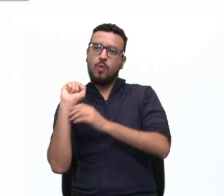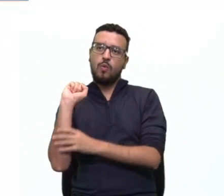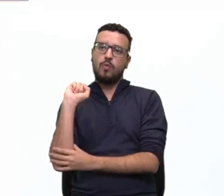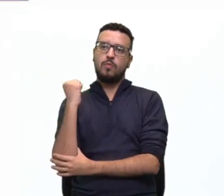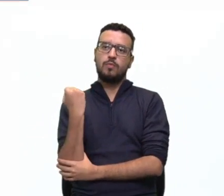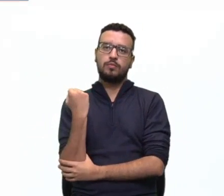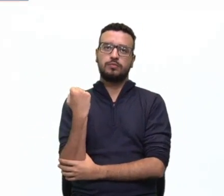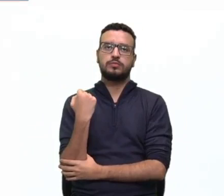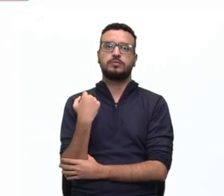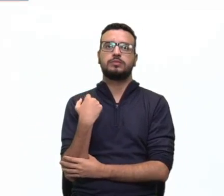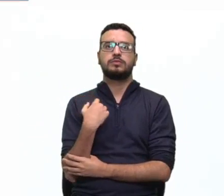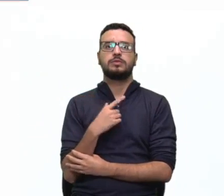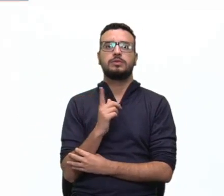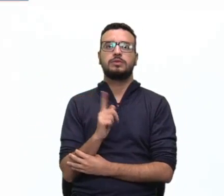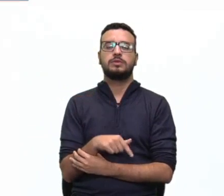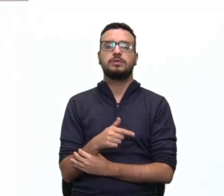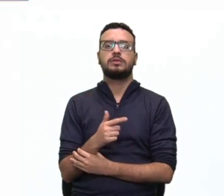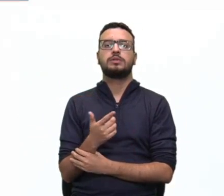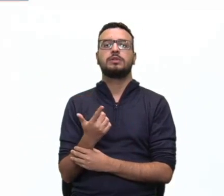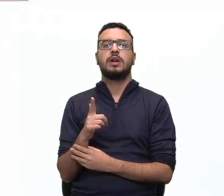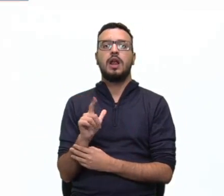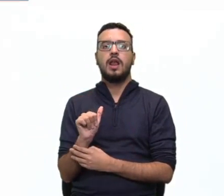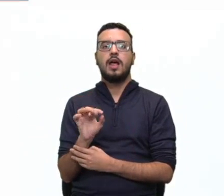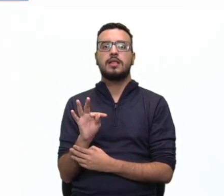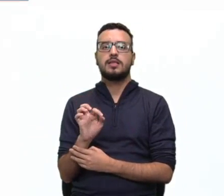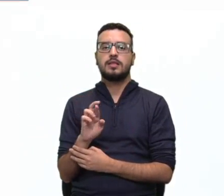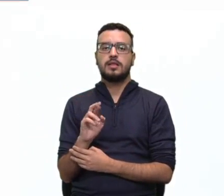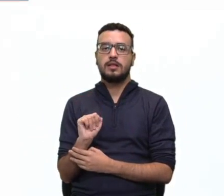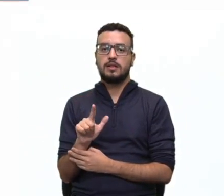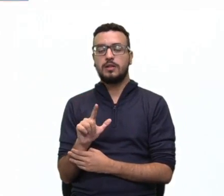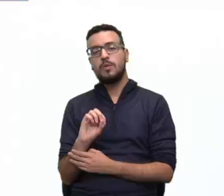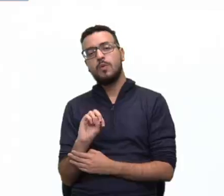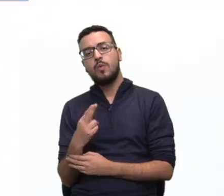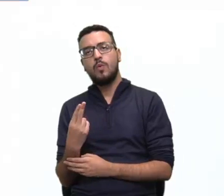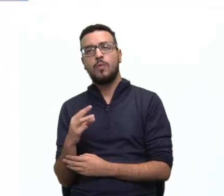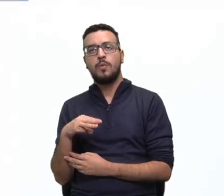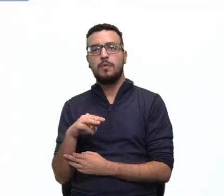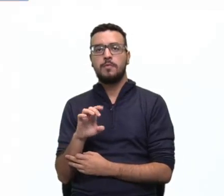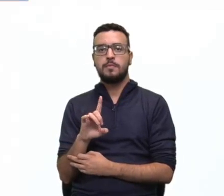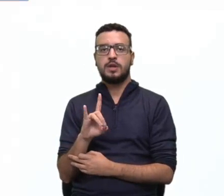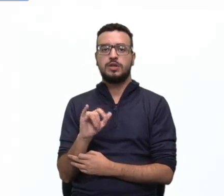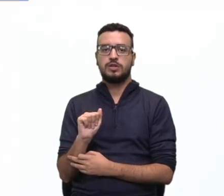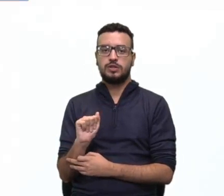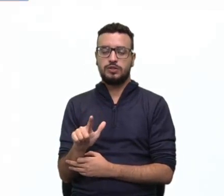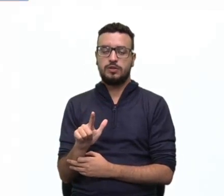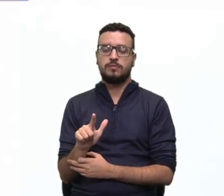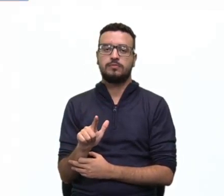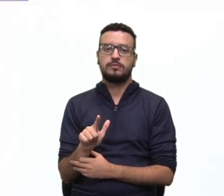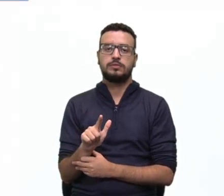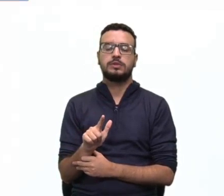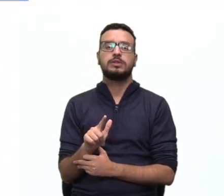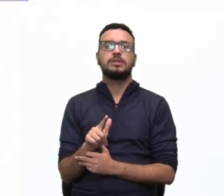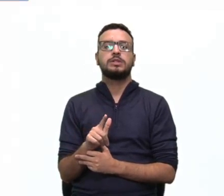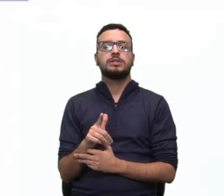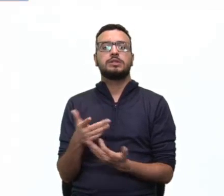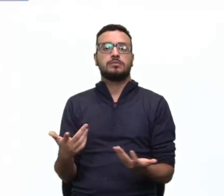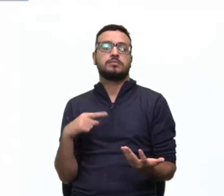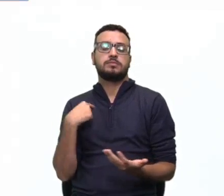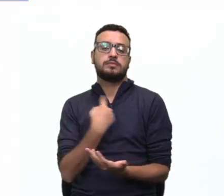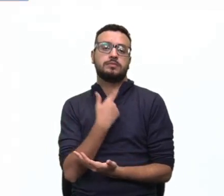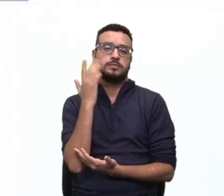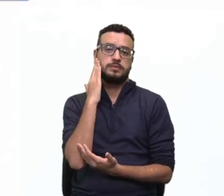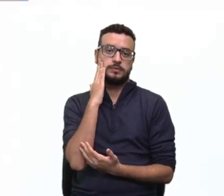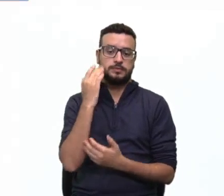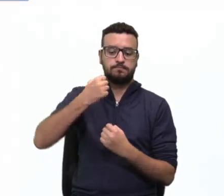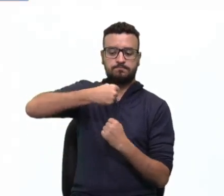Lateral e a medial. A partir disso, a gente sabe o quê? Que as articulações, elas